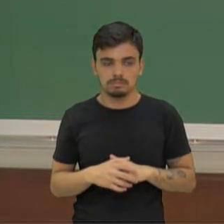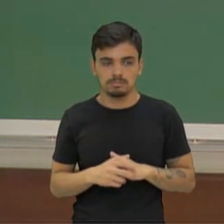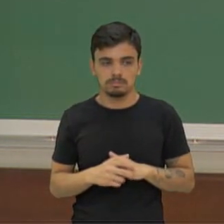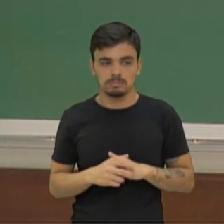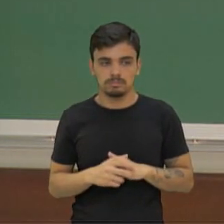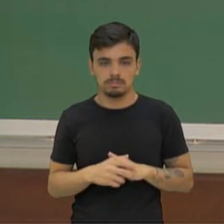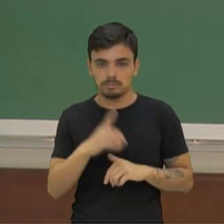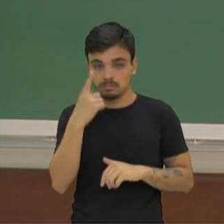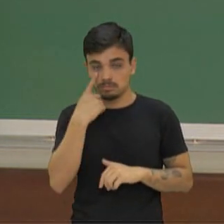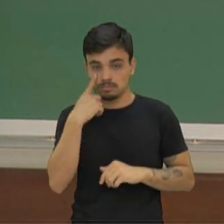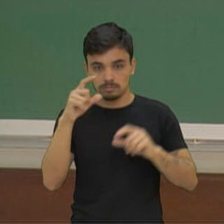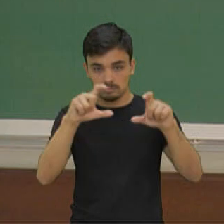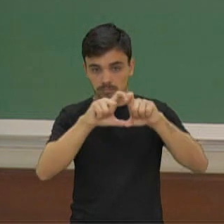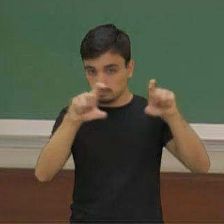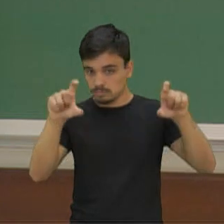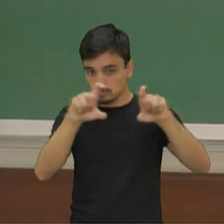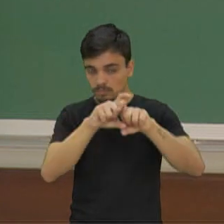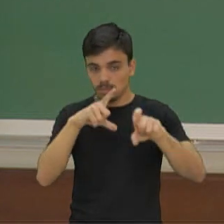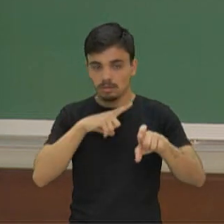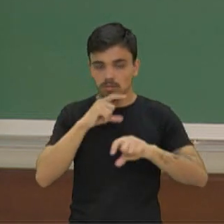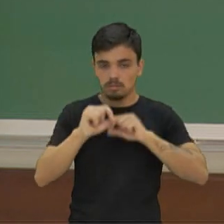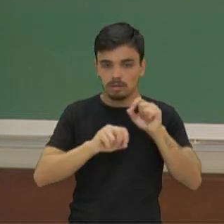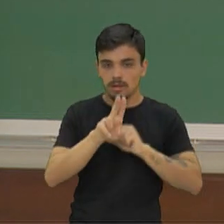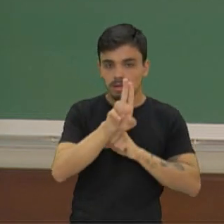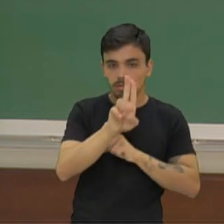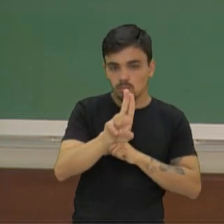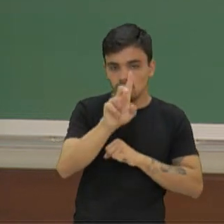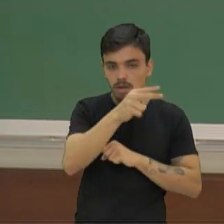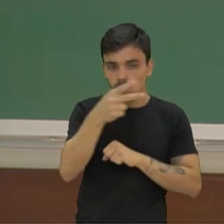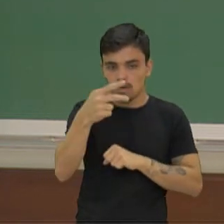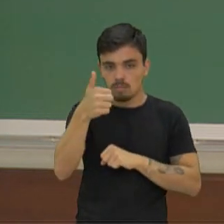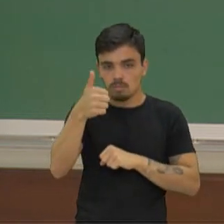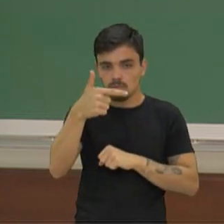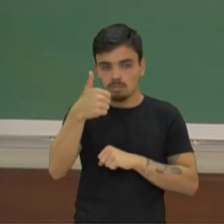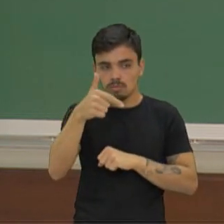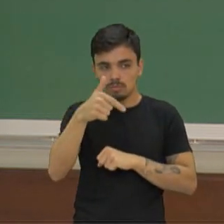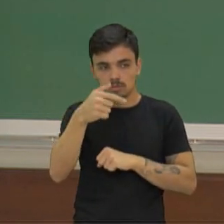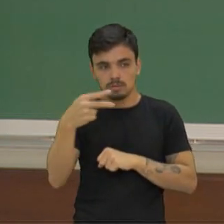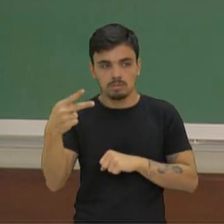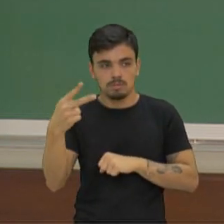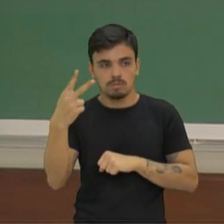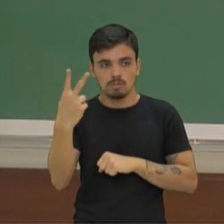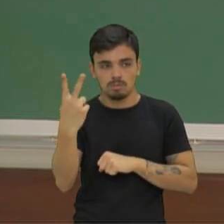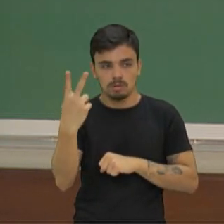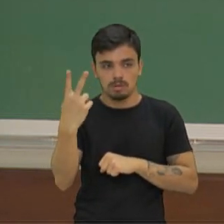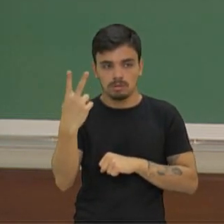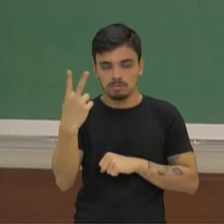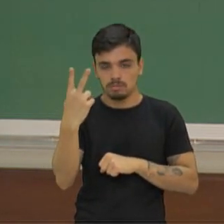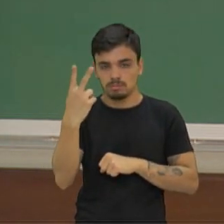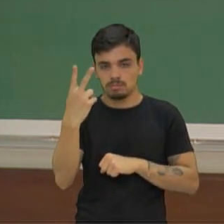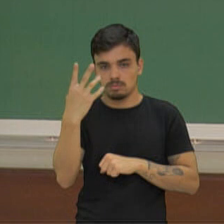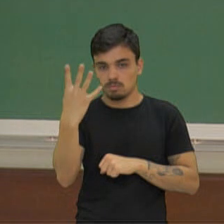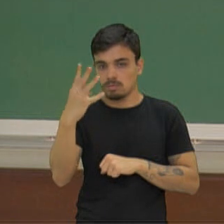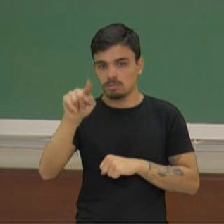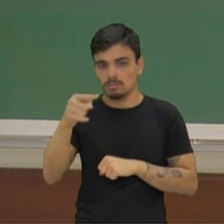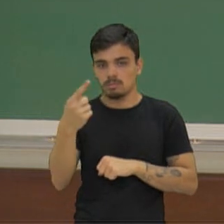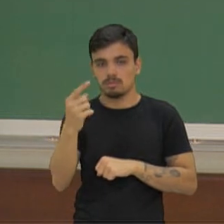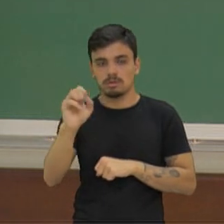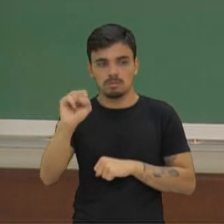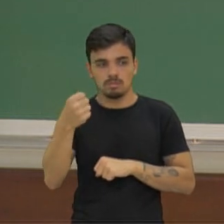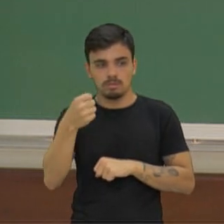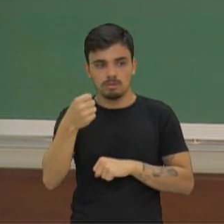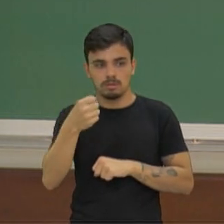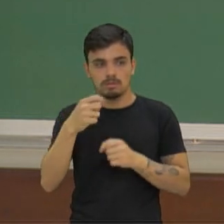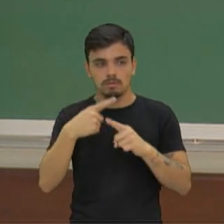na nossa equação, tensão 12 é igual a 4,8 vezes a corrente F.